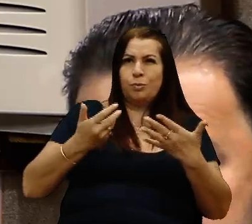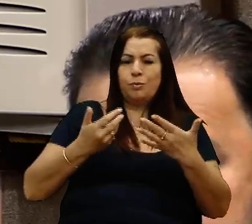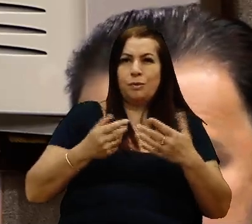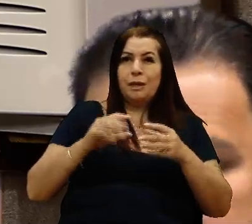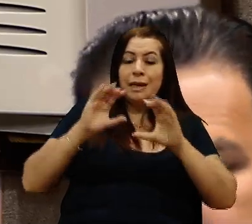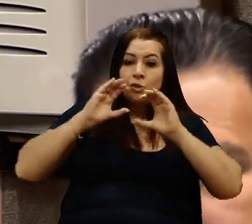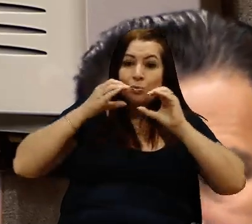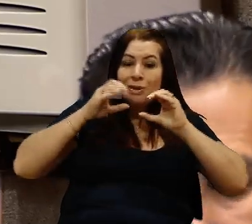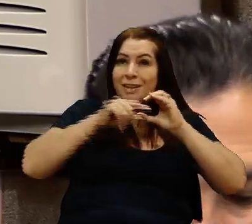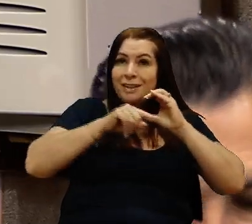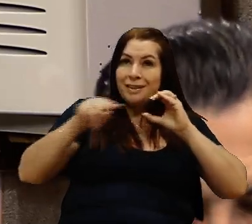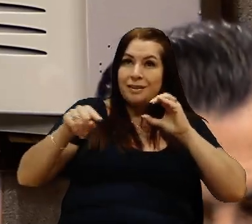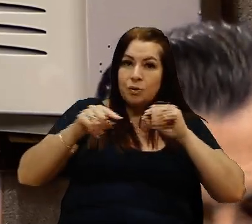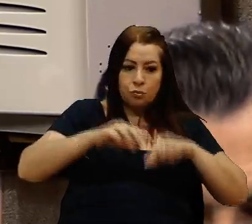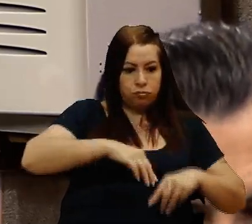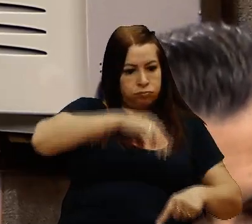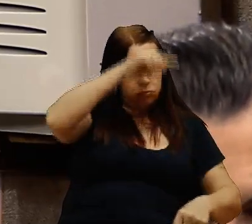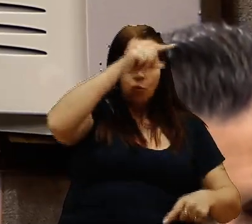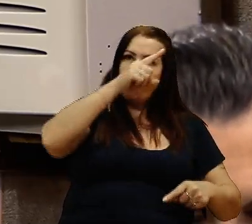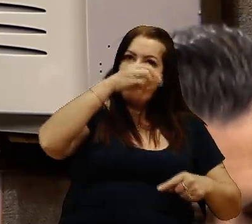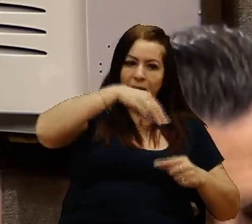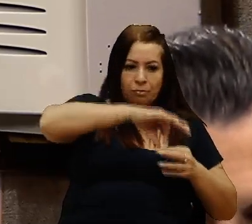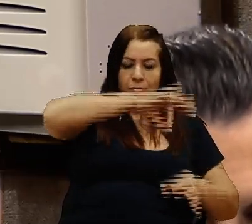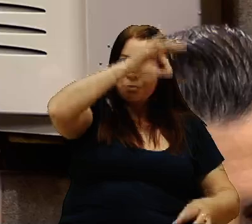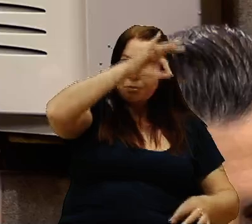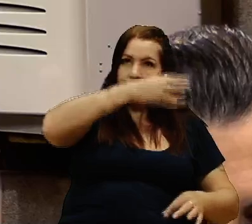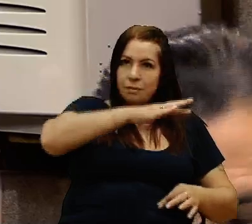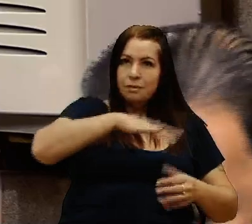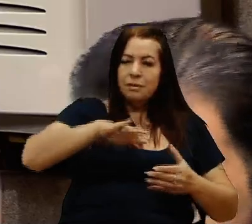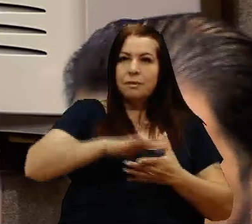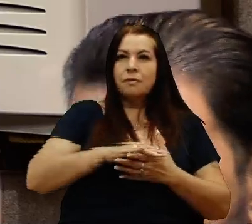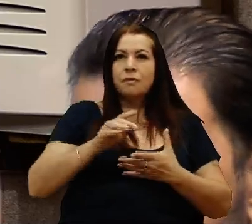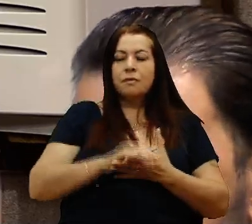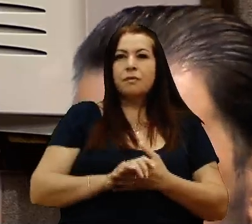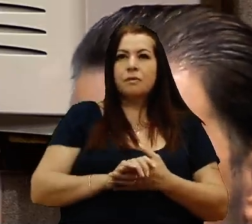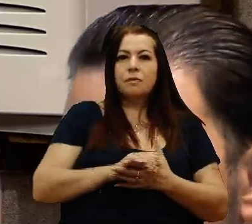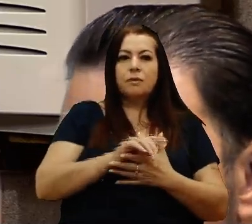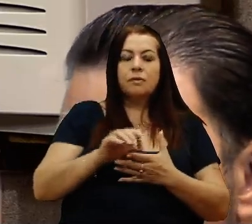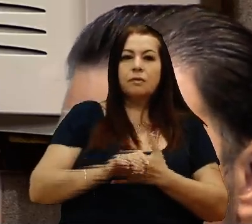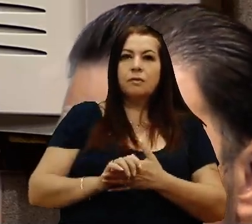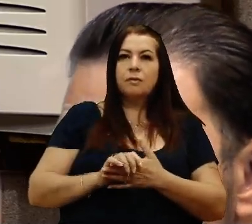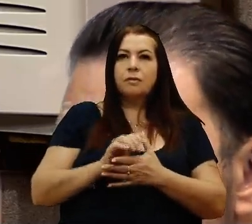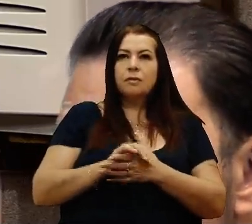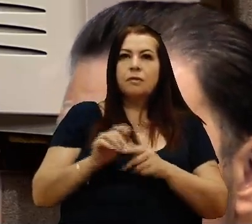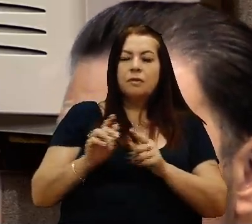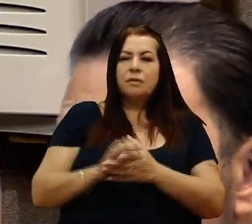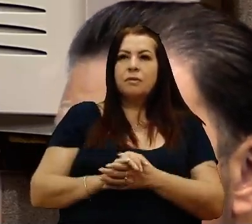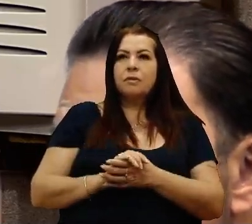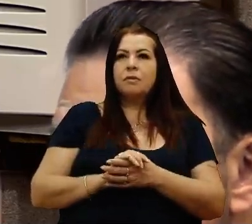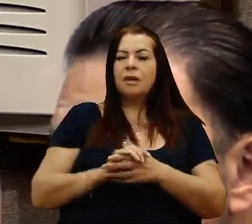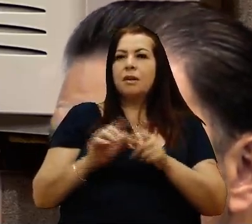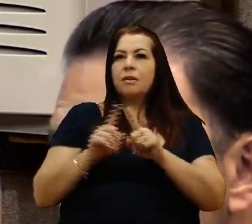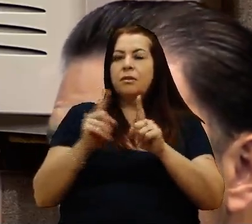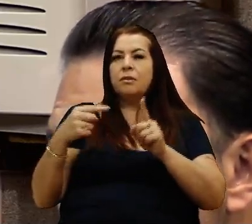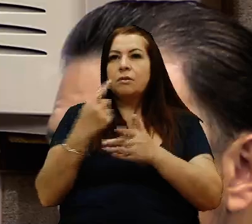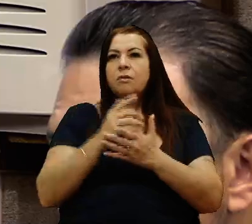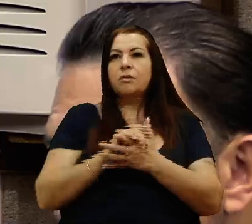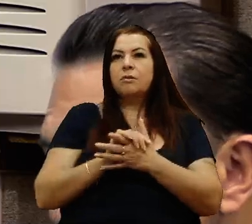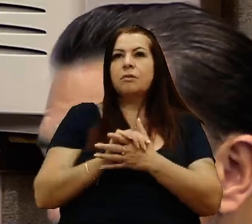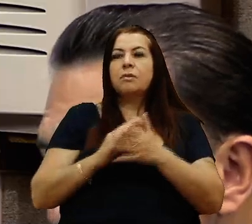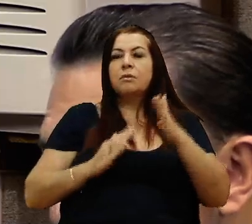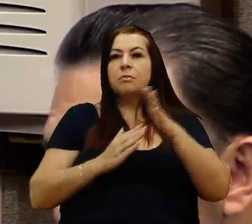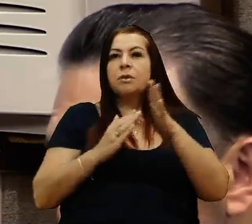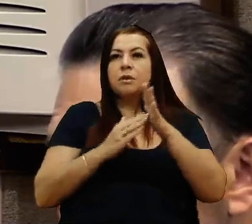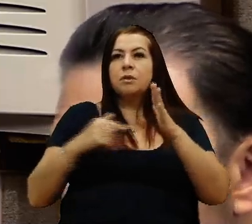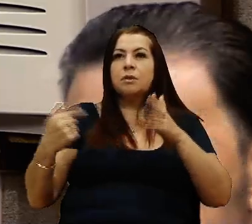com 1 metro de altura, mais ou menos, ficou só o talo. As plantações ali de parreira, macieira,